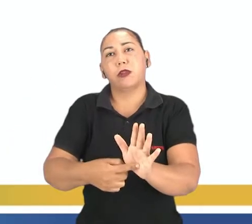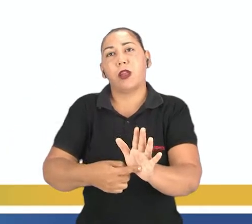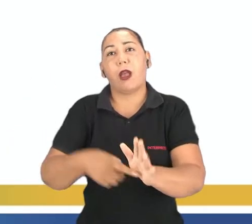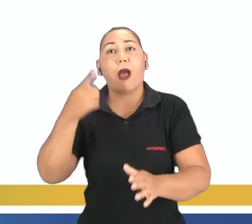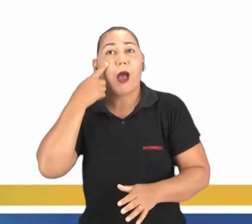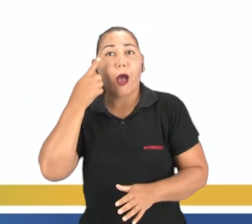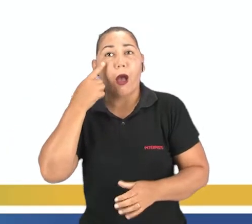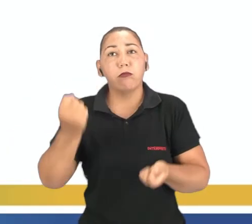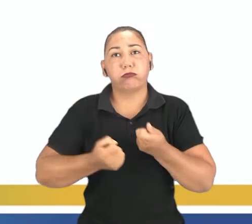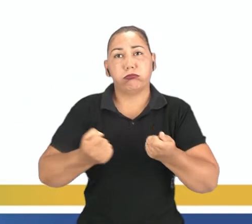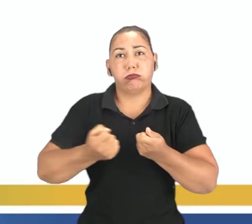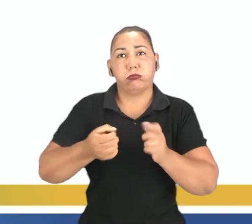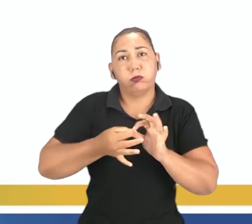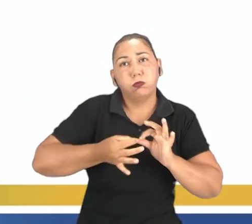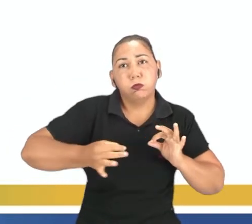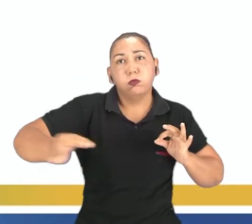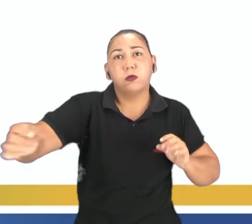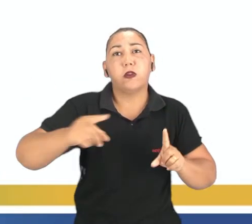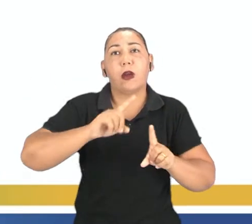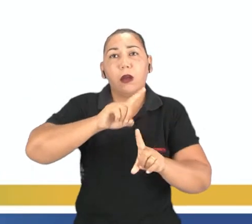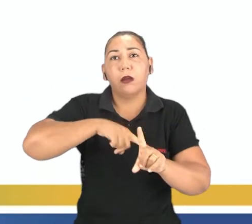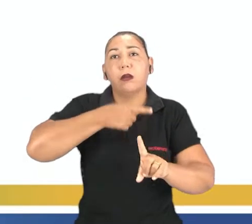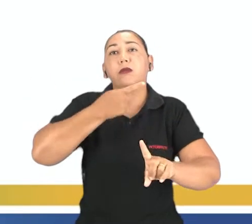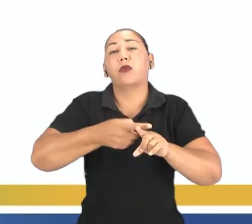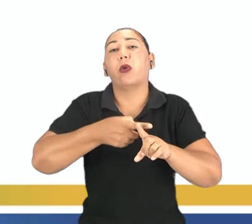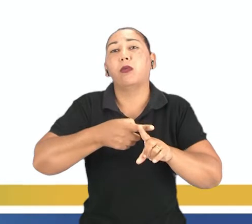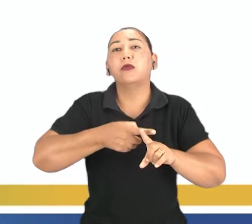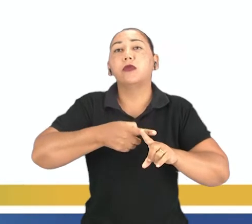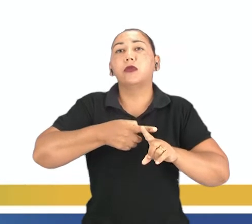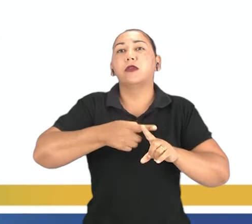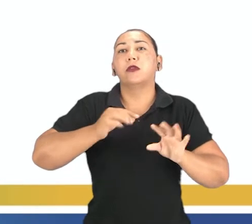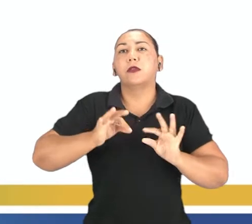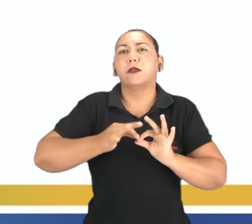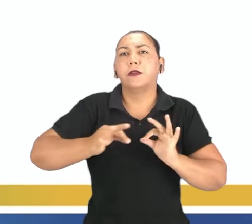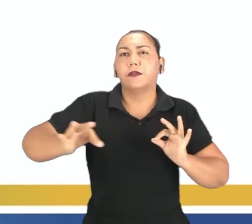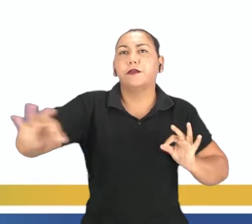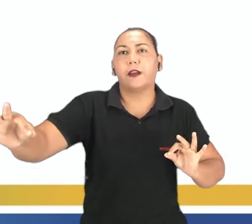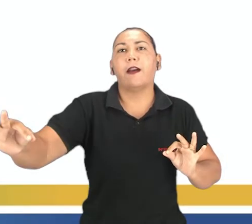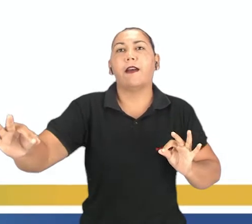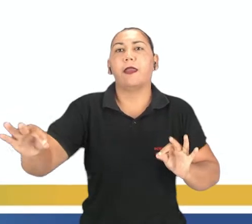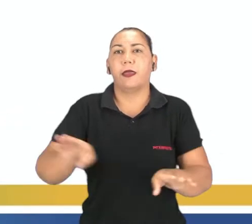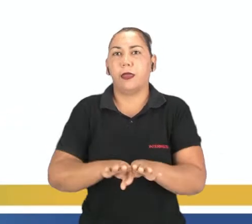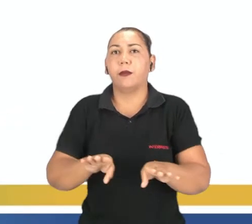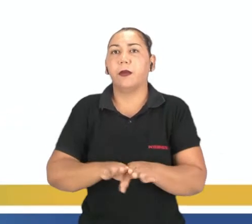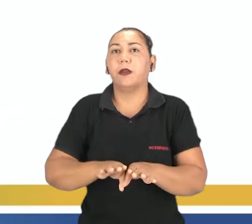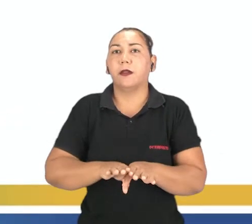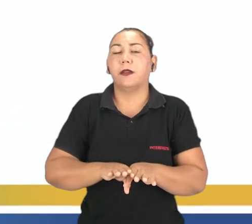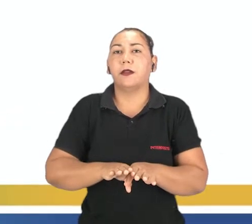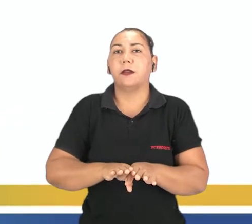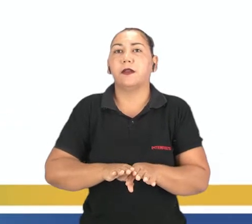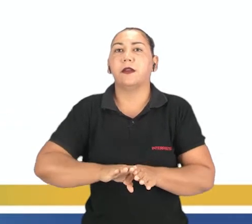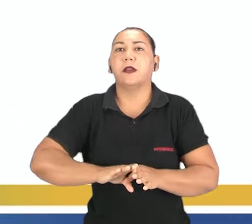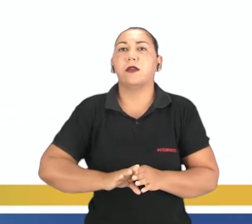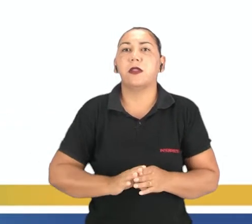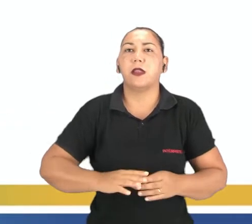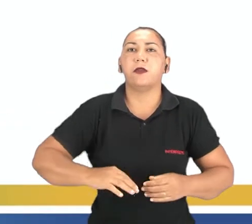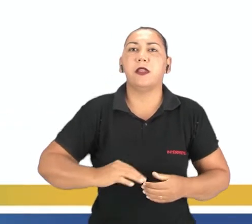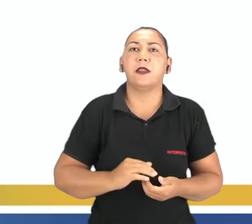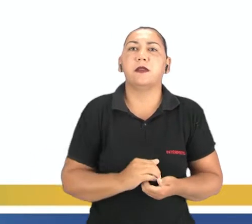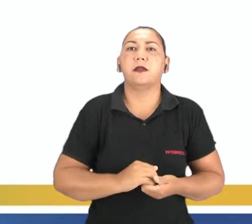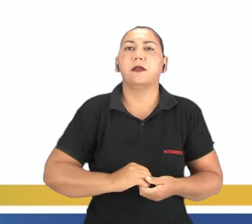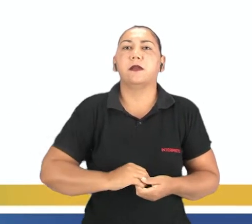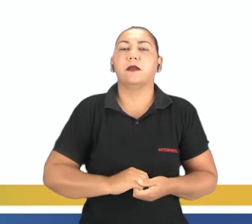a velocidade e isso fez o espaço percorrido dobrar também. A consequência do aumento da velocidade foi um aumento no